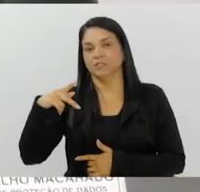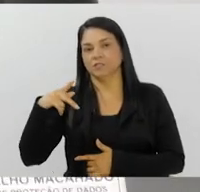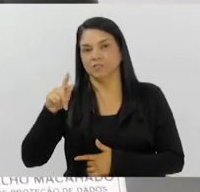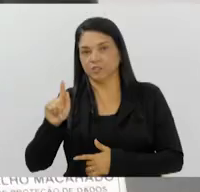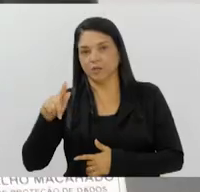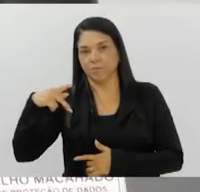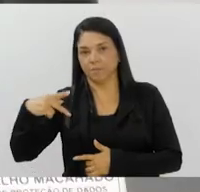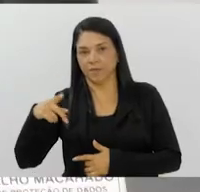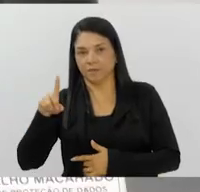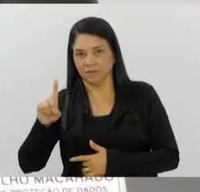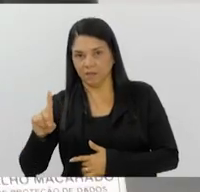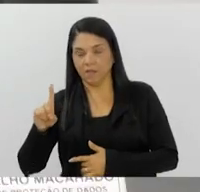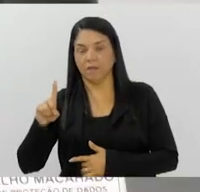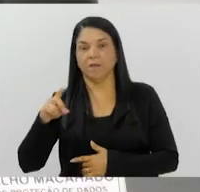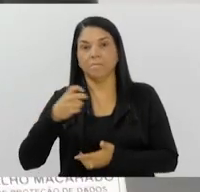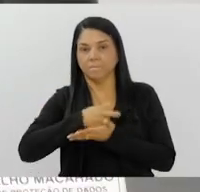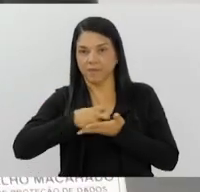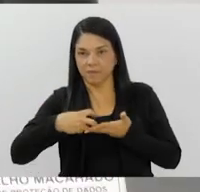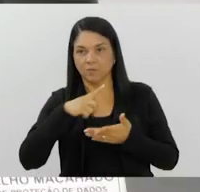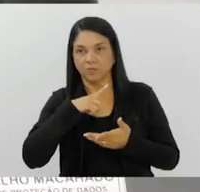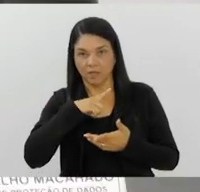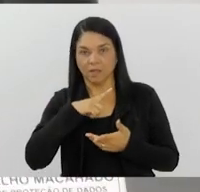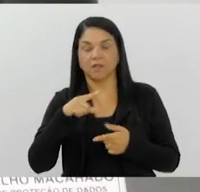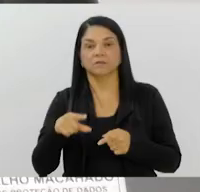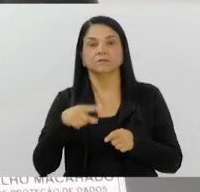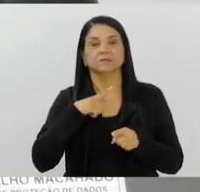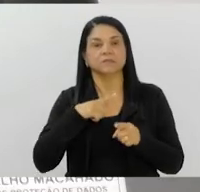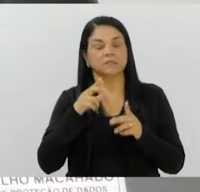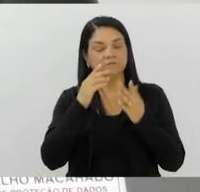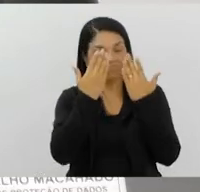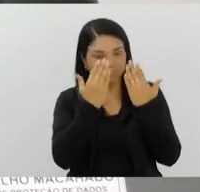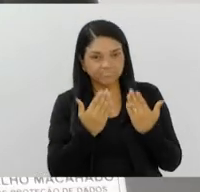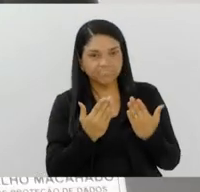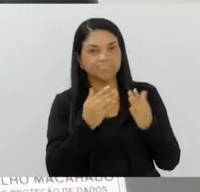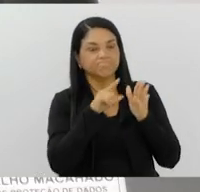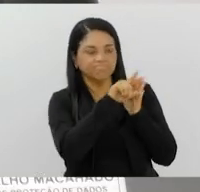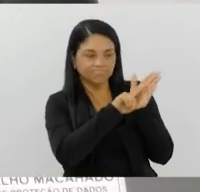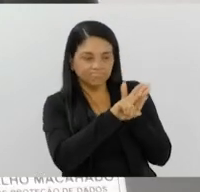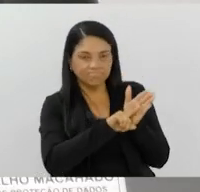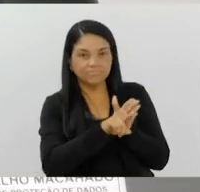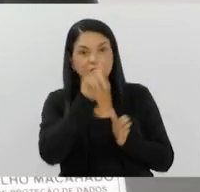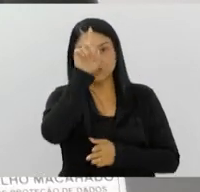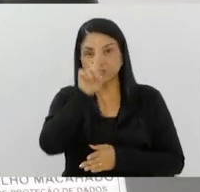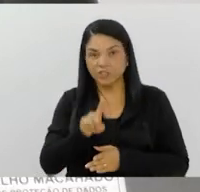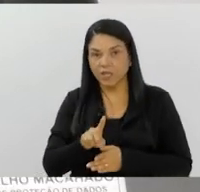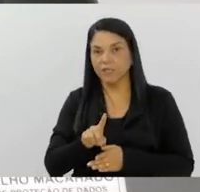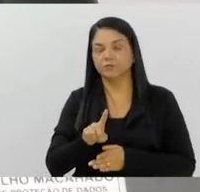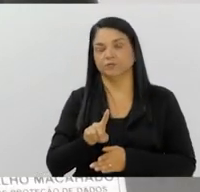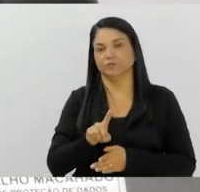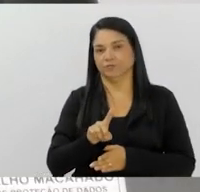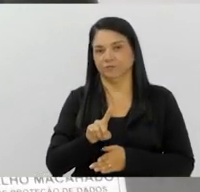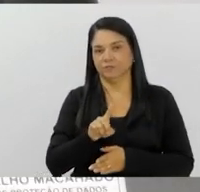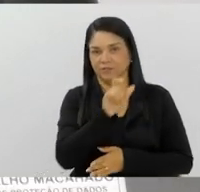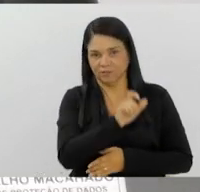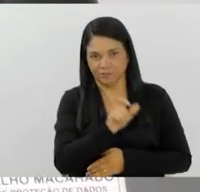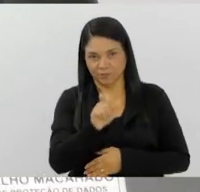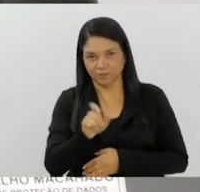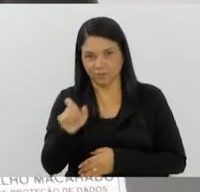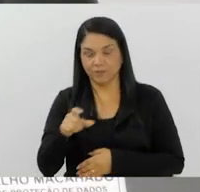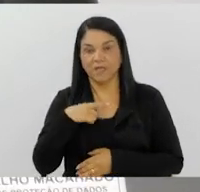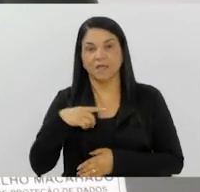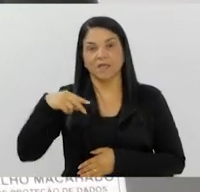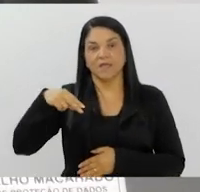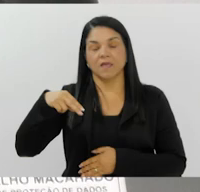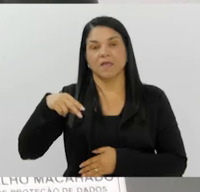ali já tem uma série de parâmetros por exemplo a necessidade de observância princípios e direitos dos titulares então a a npd